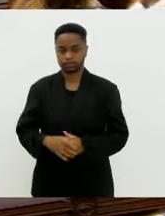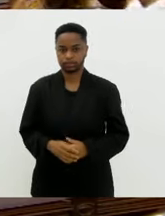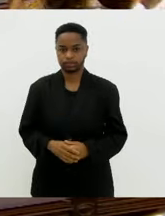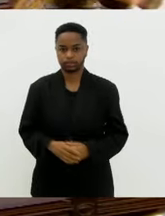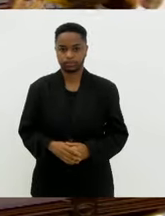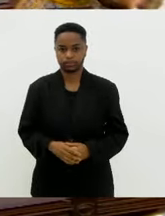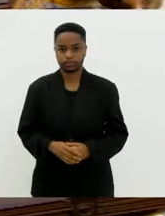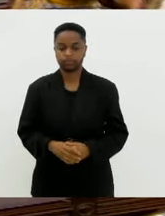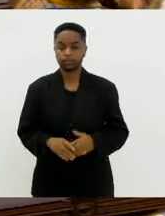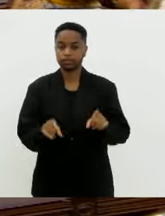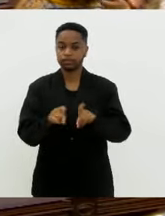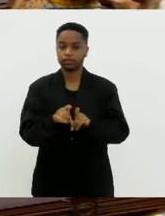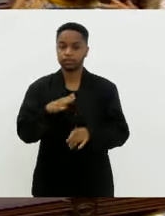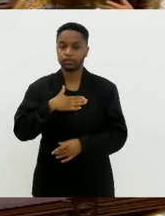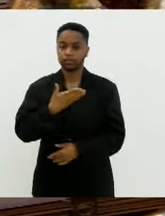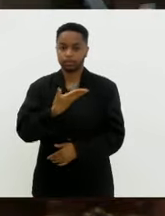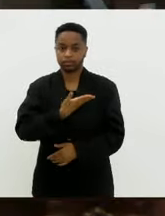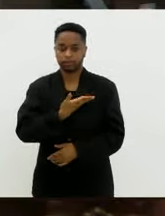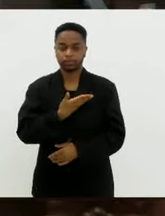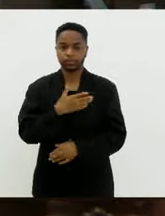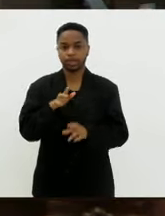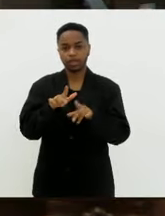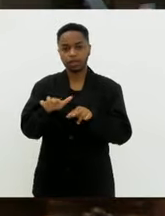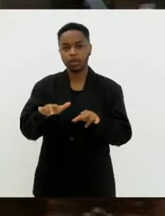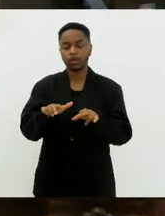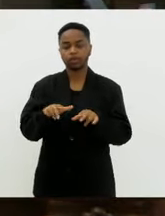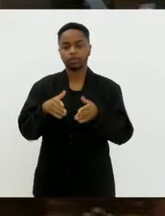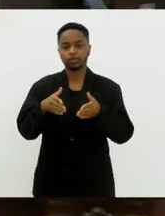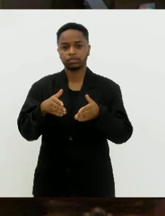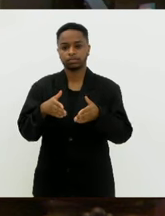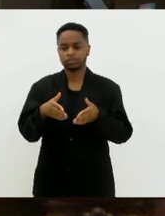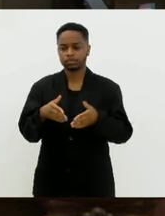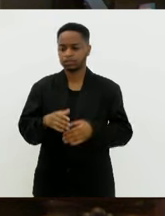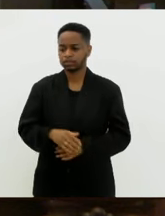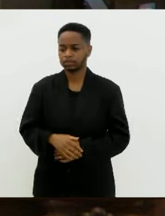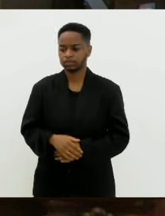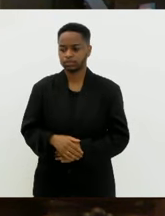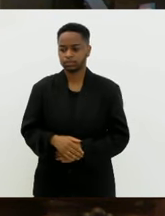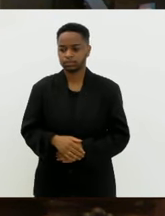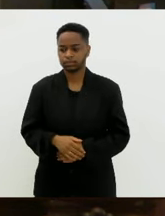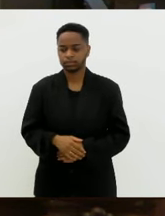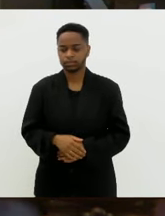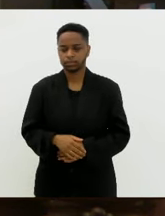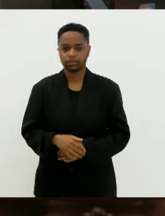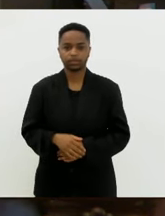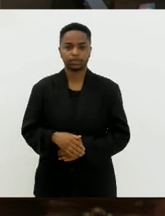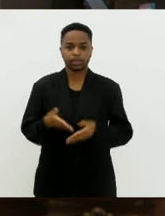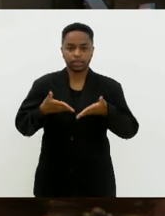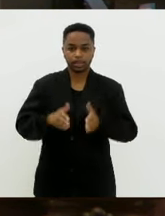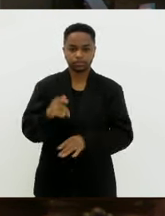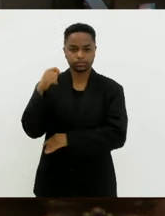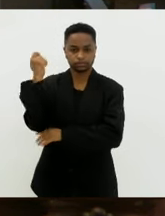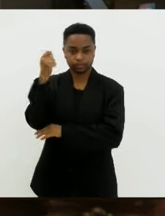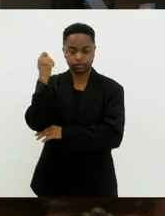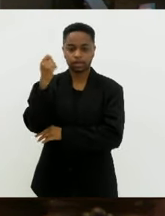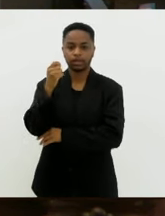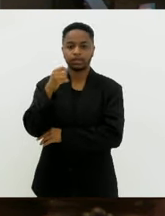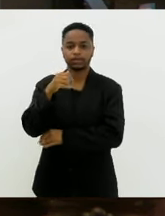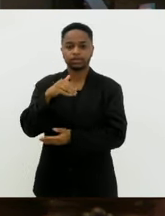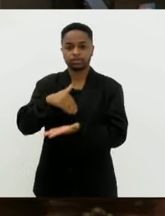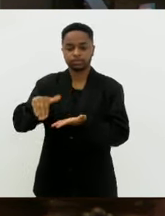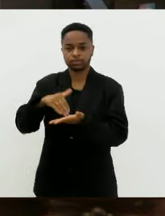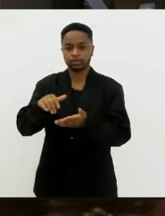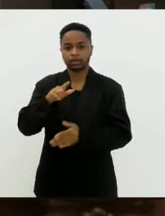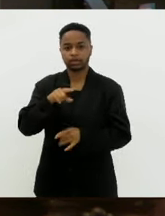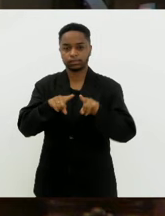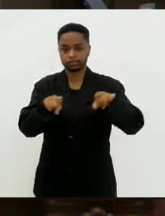Meu querido irmão, meu gaúcho por natureza, Rodrigo Abel, secretário de Estado de Gabinete, muito feliz